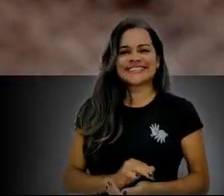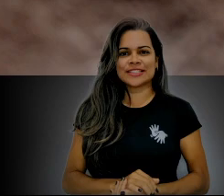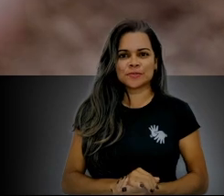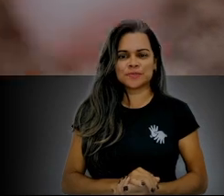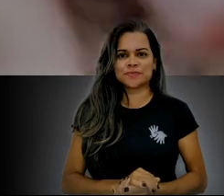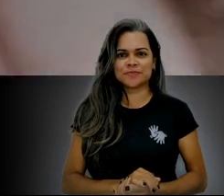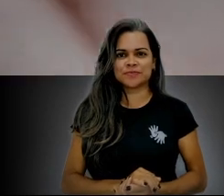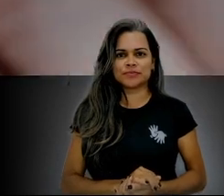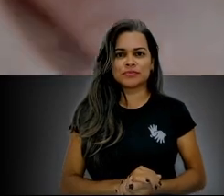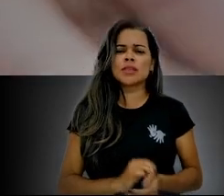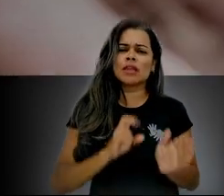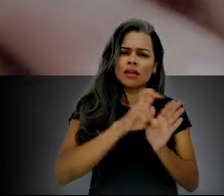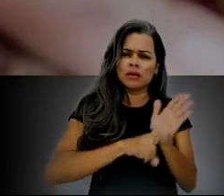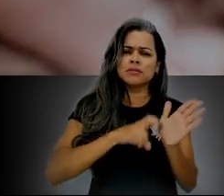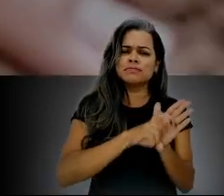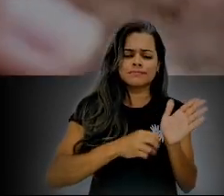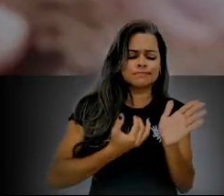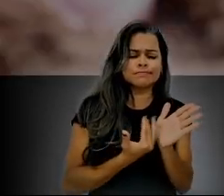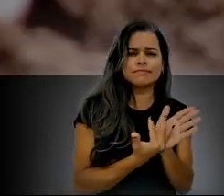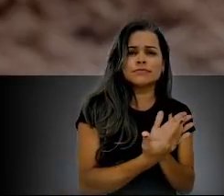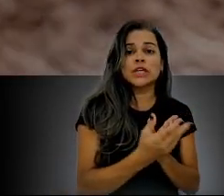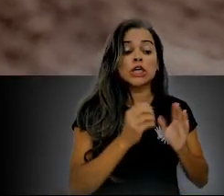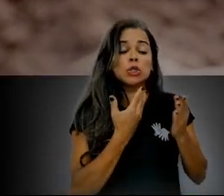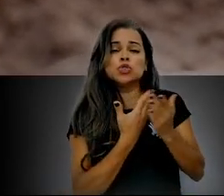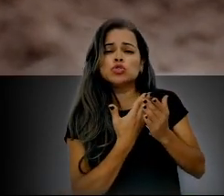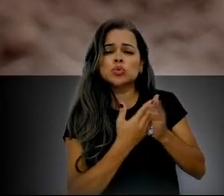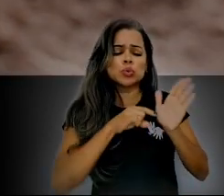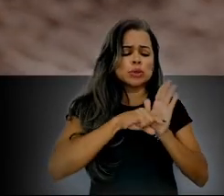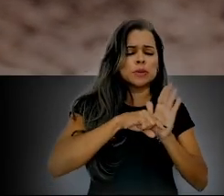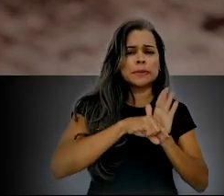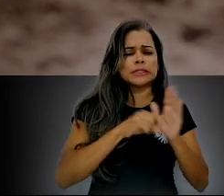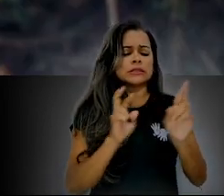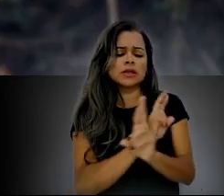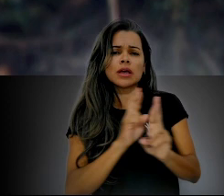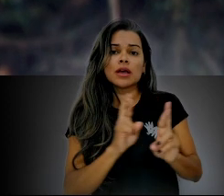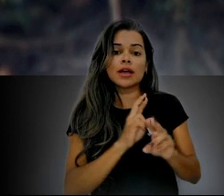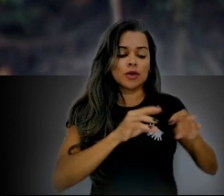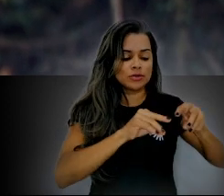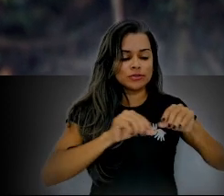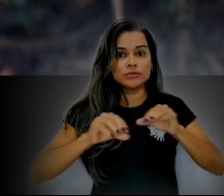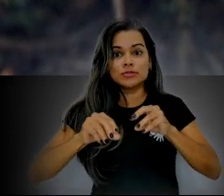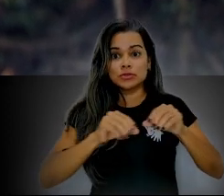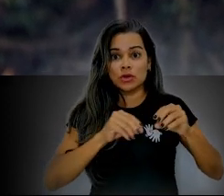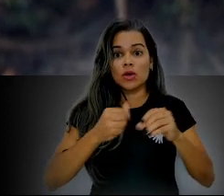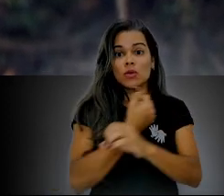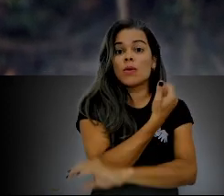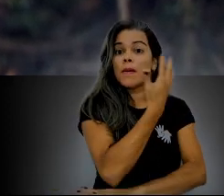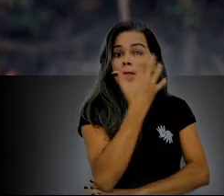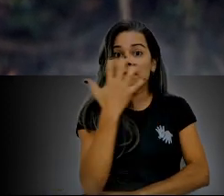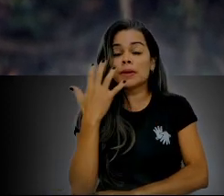a agroecologia Ela estuda todas as relações estuda a questão do solo estuda a questão das plantas dos animais